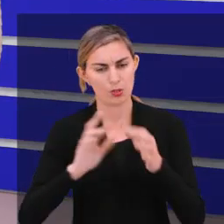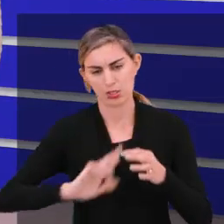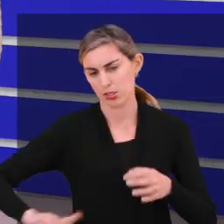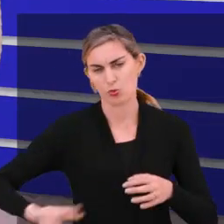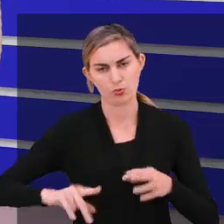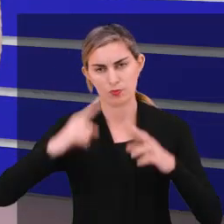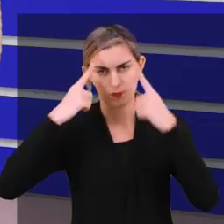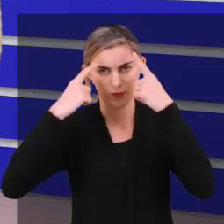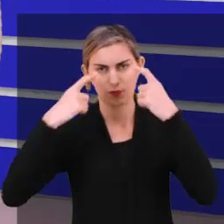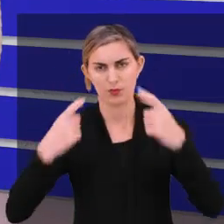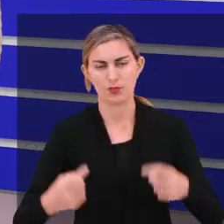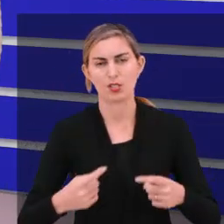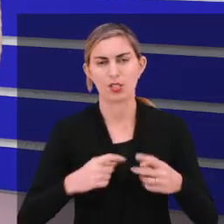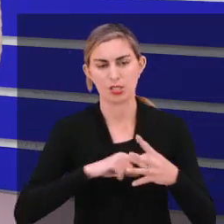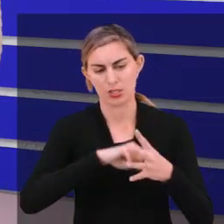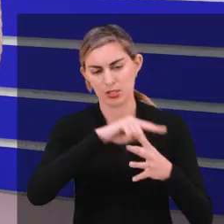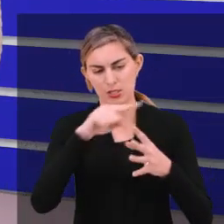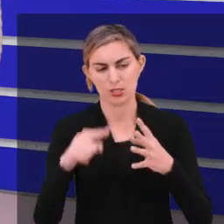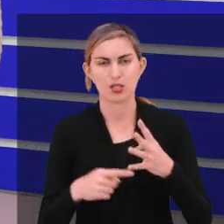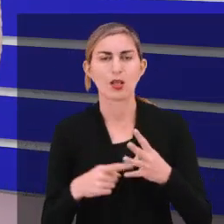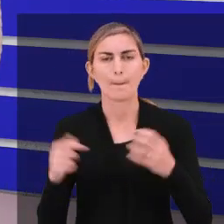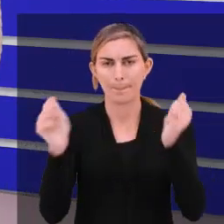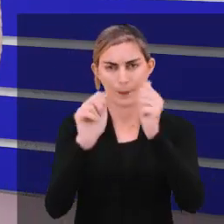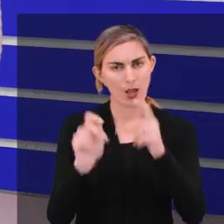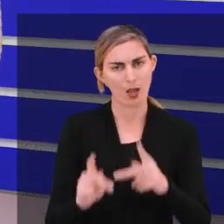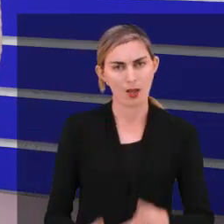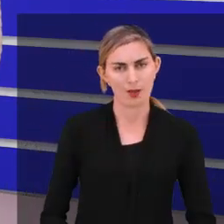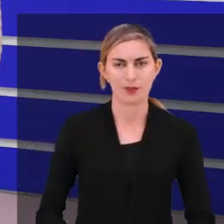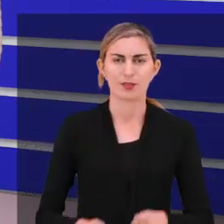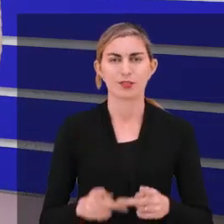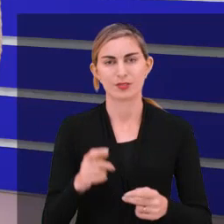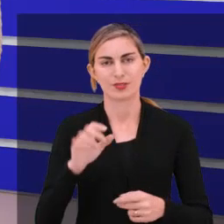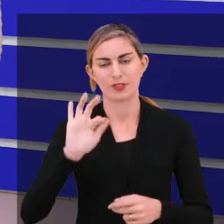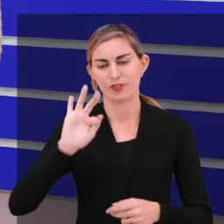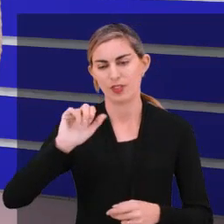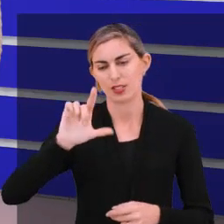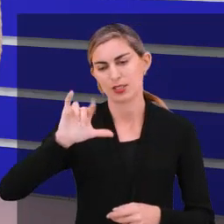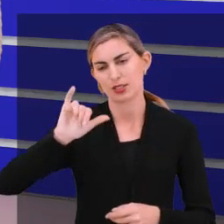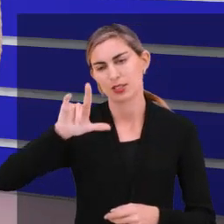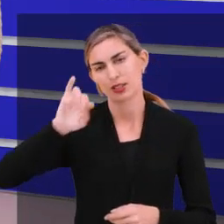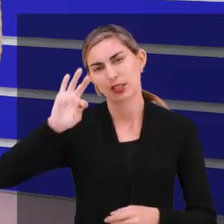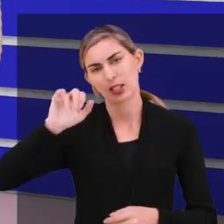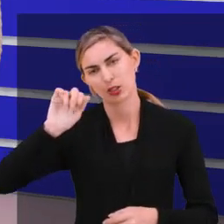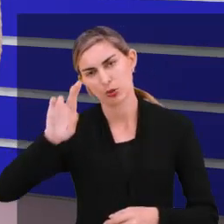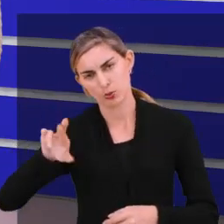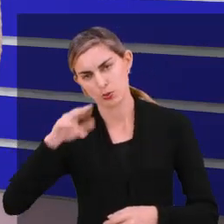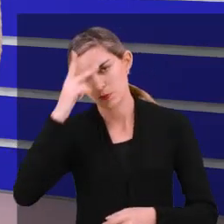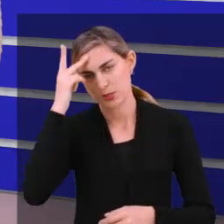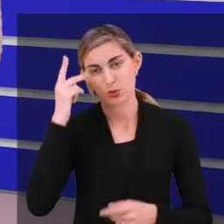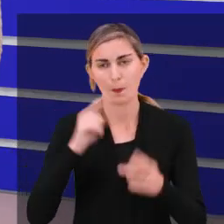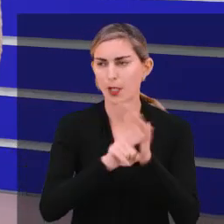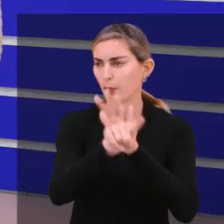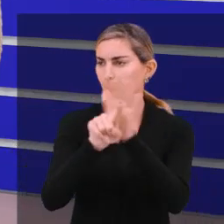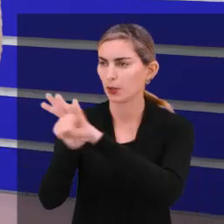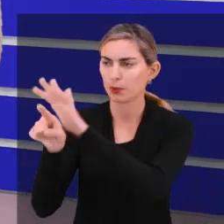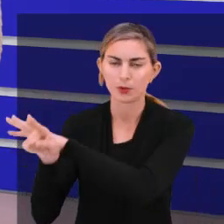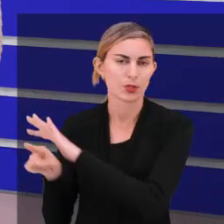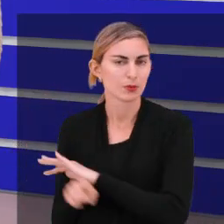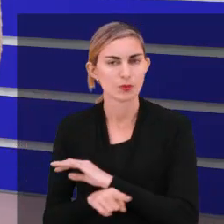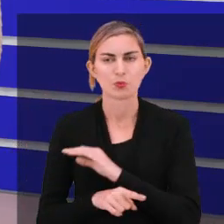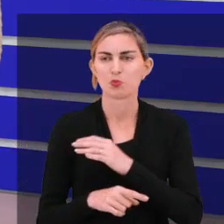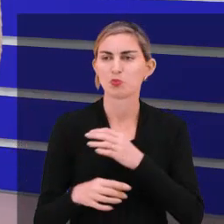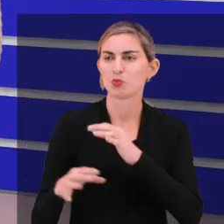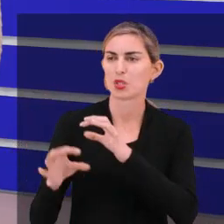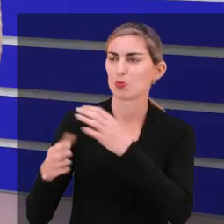não violenta, ela é utilizada dentro dos círculos de construção de paz pelo facilitador, né? Através de perguntas abertas,